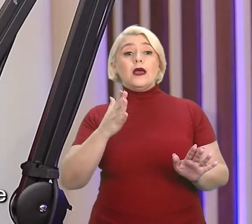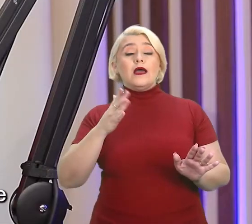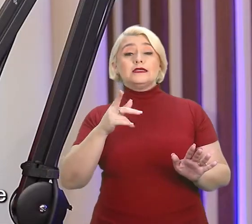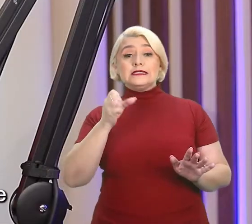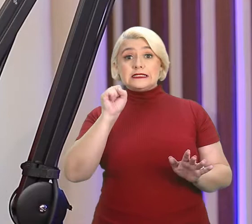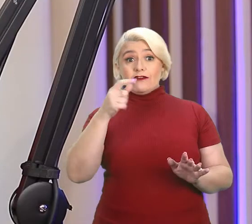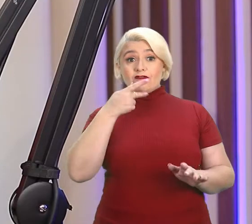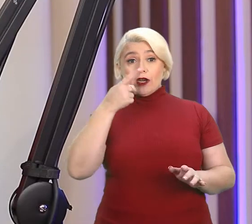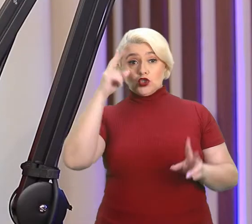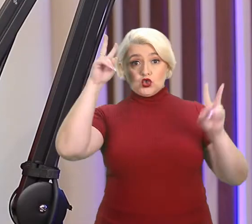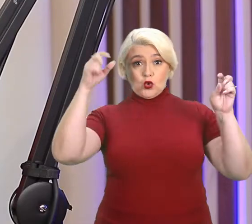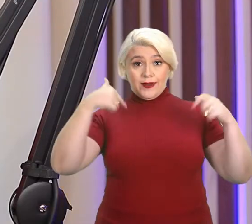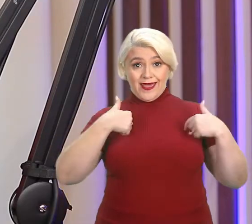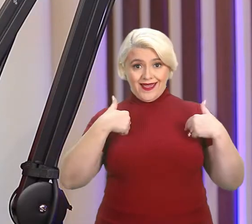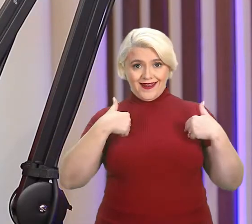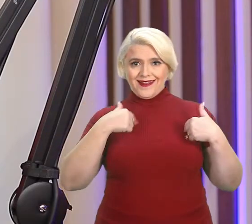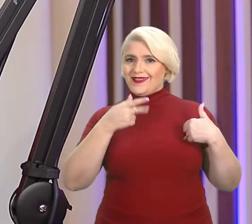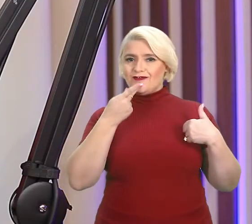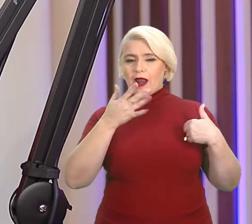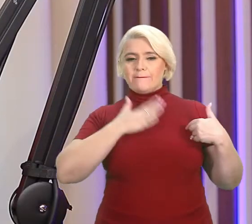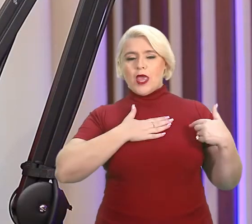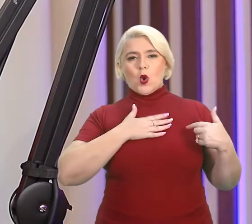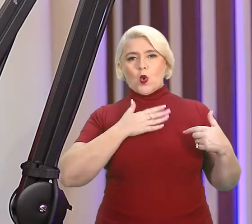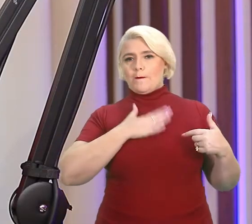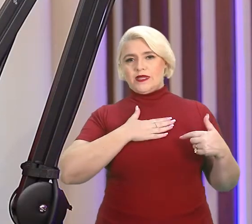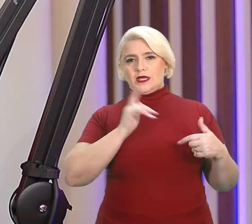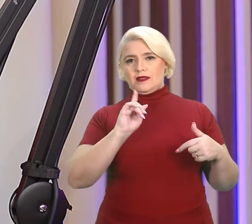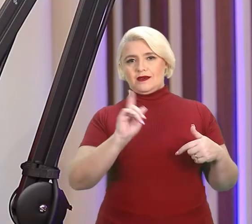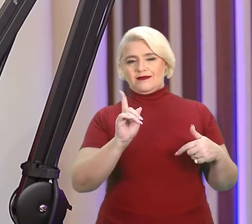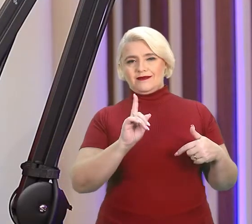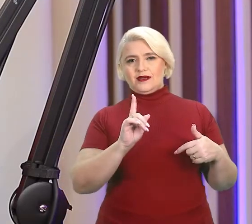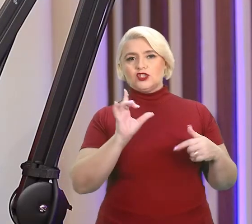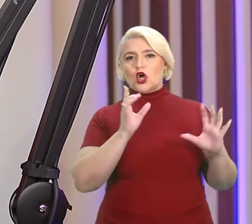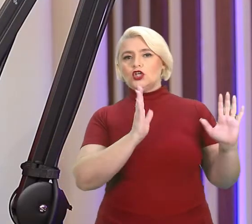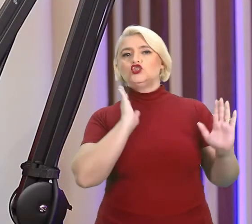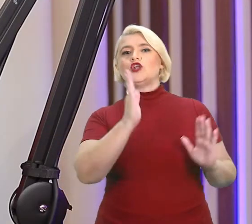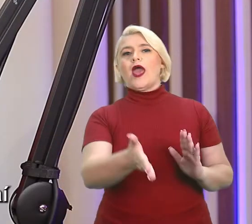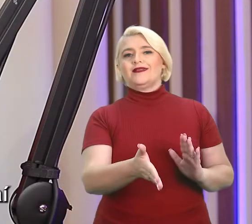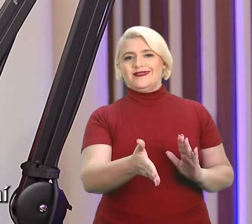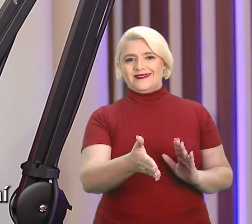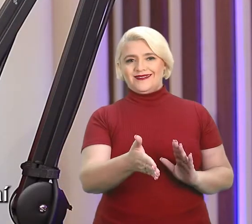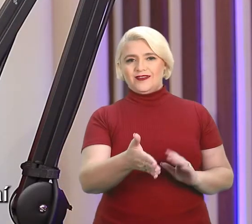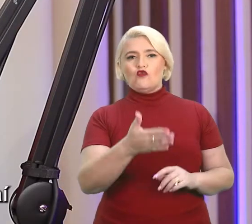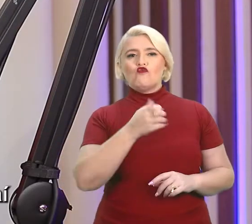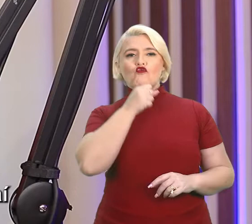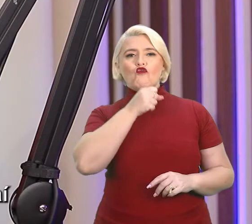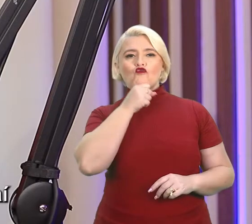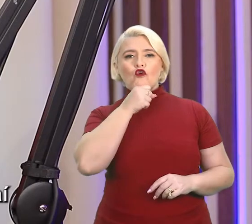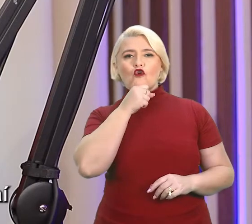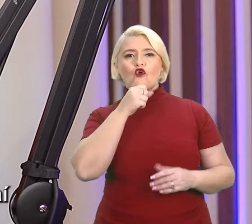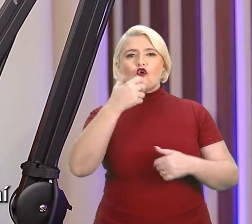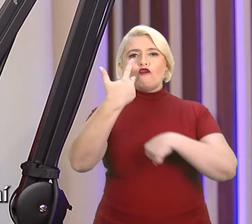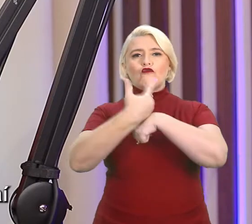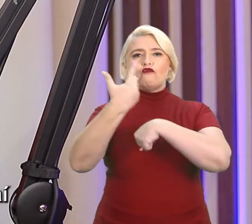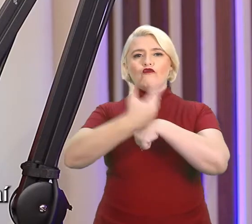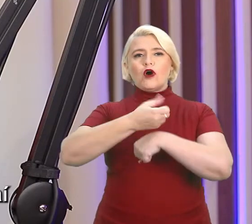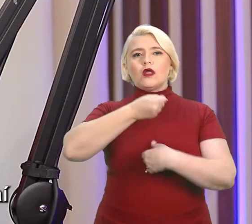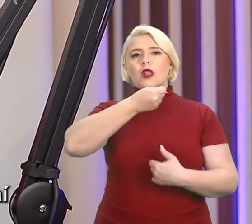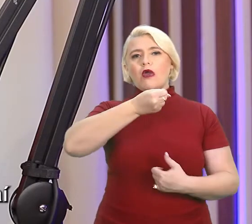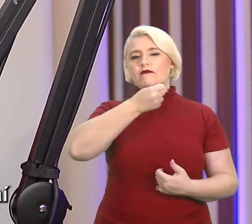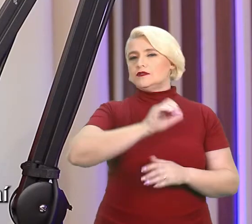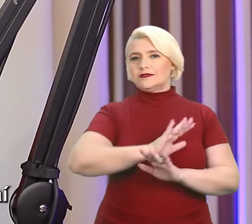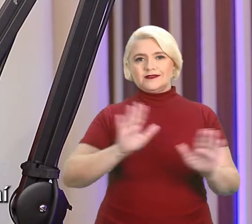fala, quando ele tá falando dele, ele nem fala o meu ou minha. Ele não fala isso. Ele já fala direto, assim, o vovô gravou